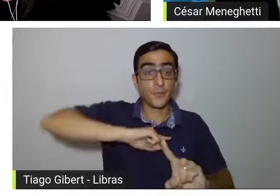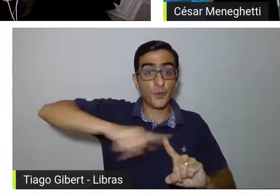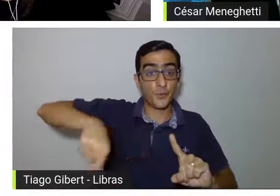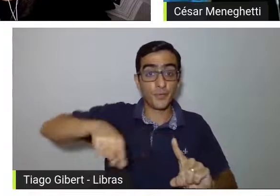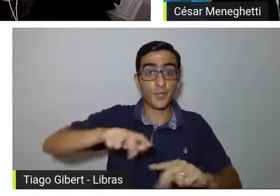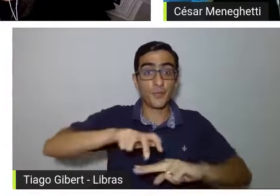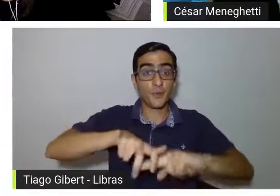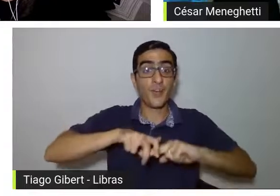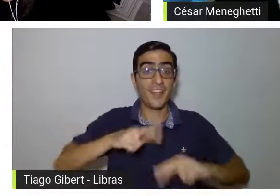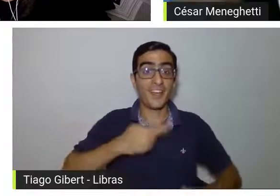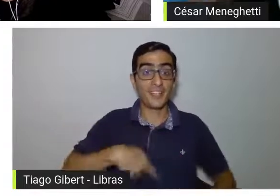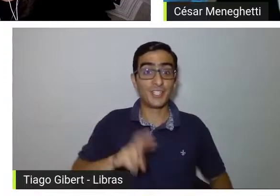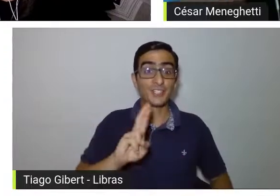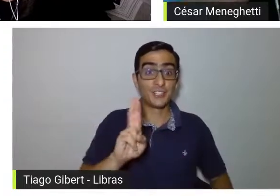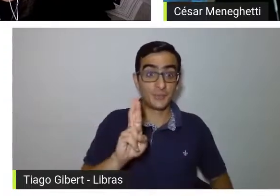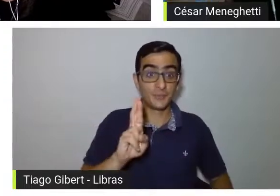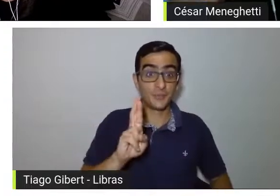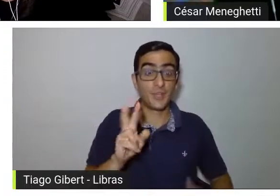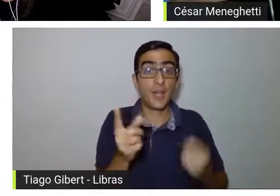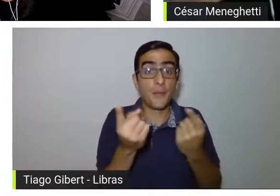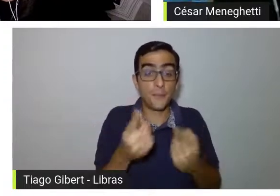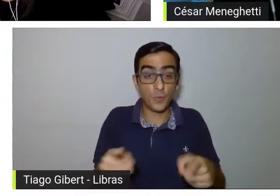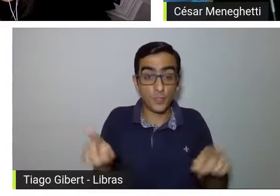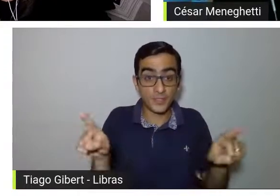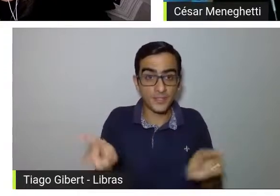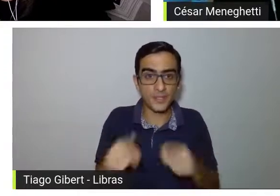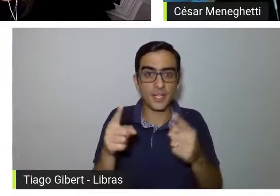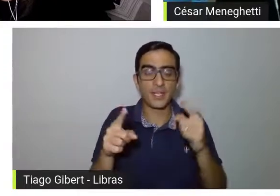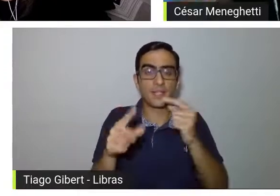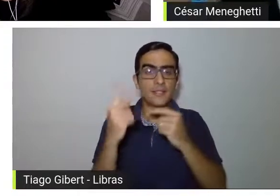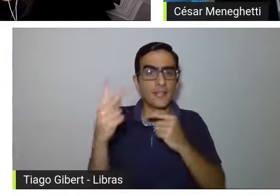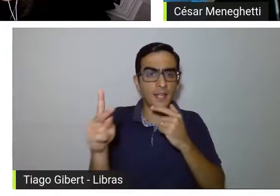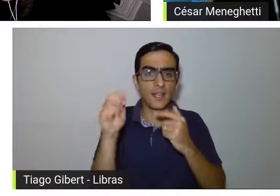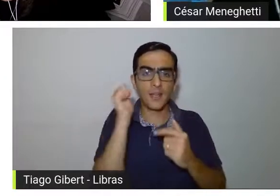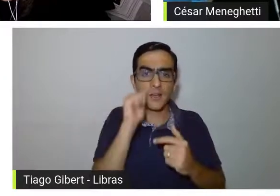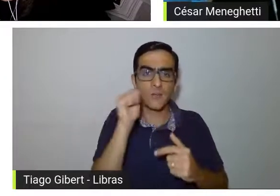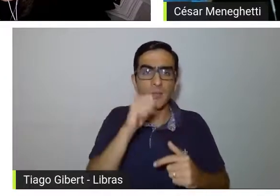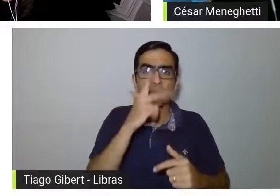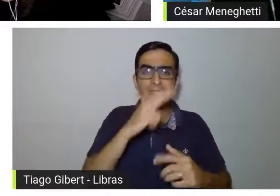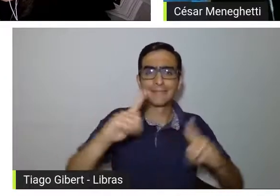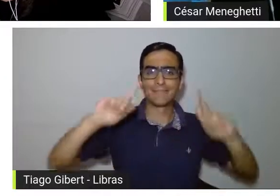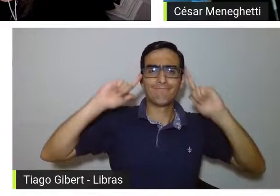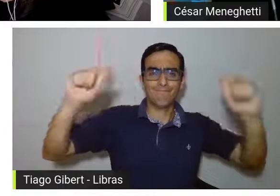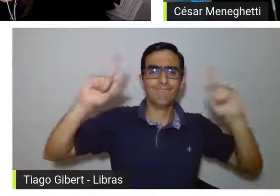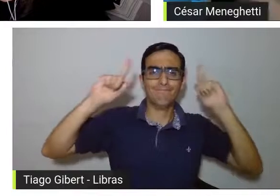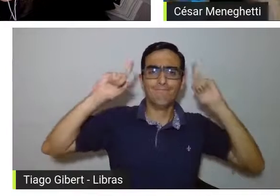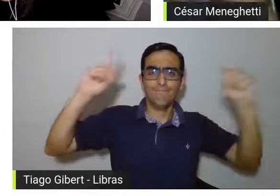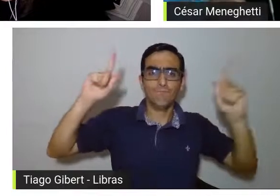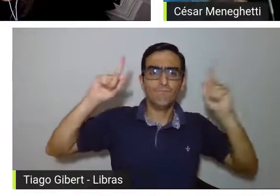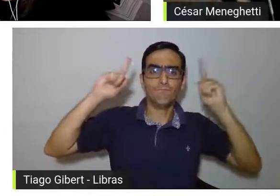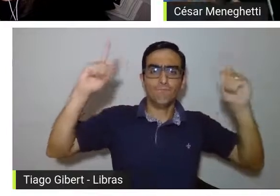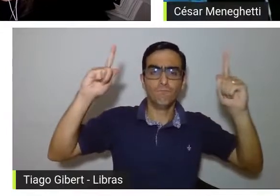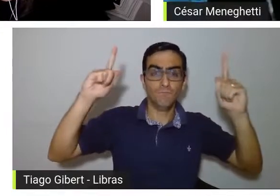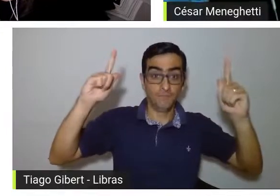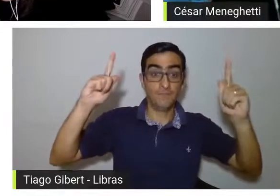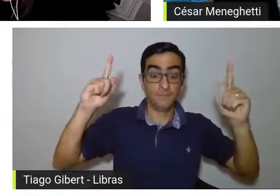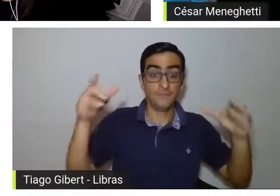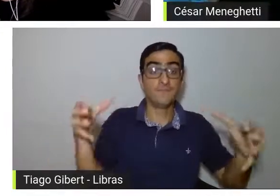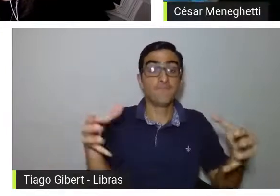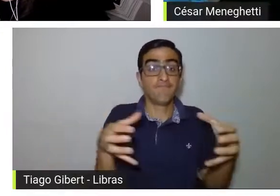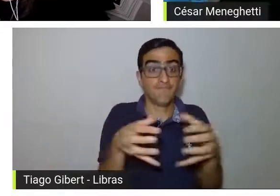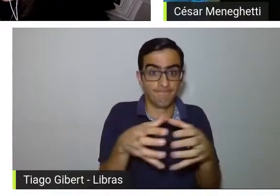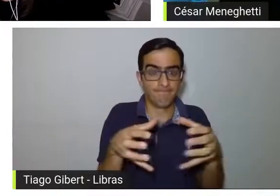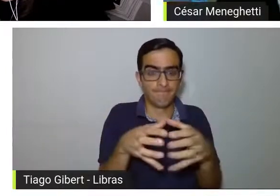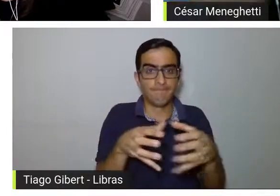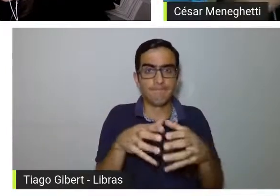Então, e a música dela era uma música de protesto e tudo. Então, nesse sincretismo que a